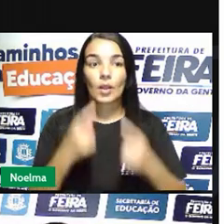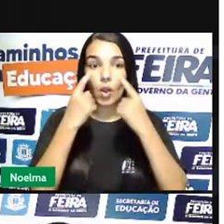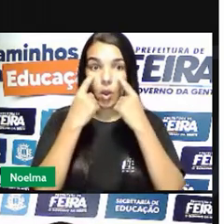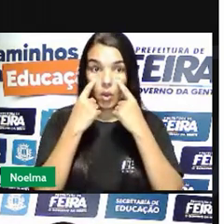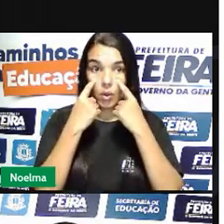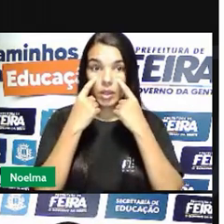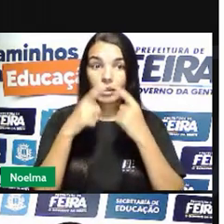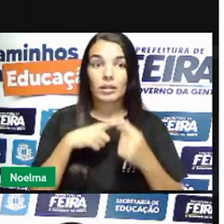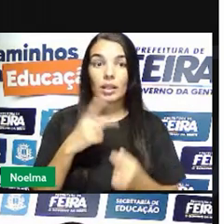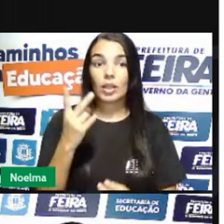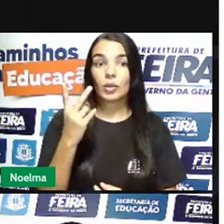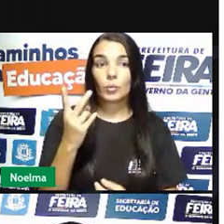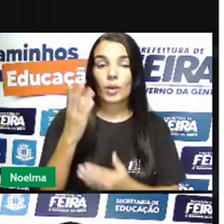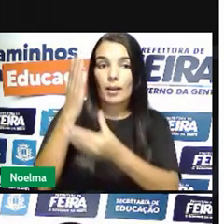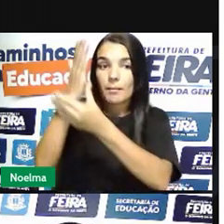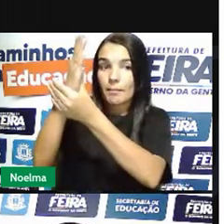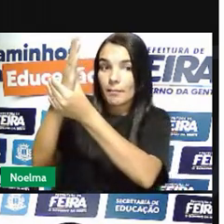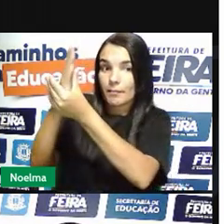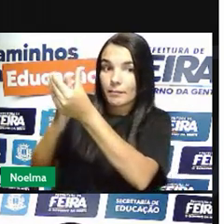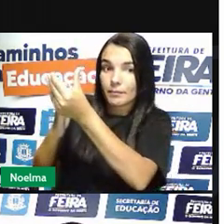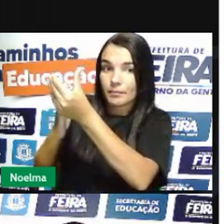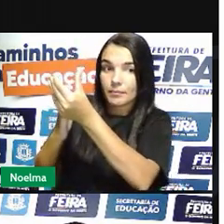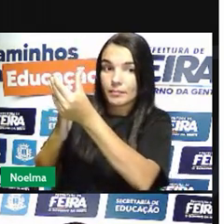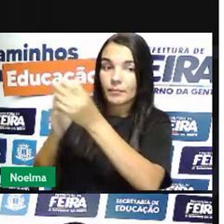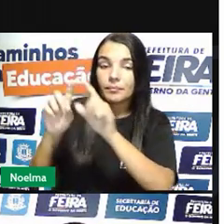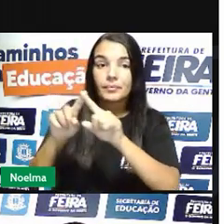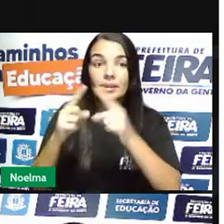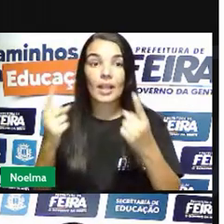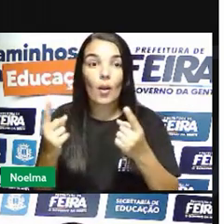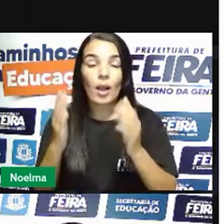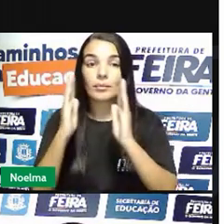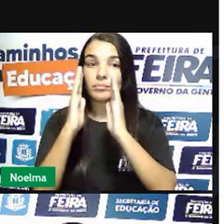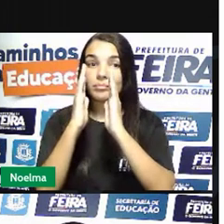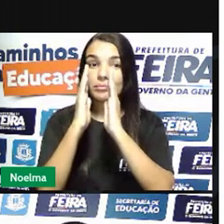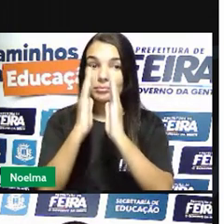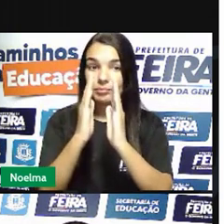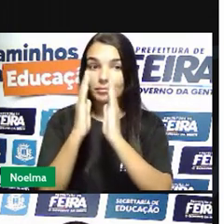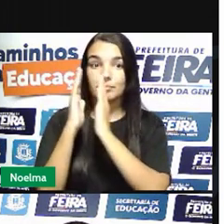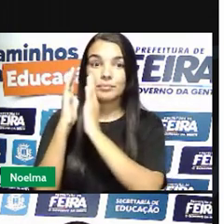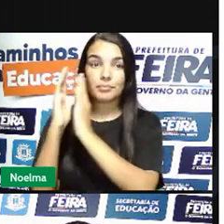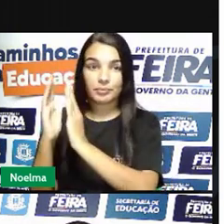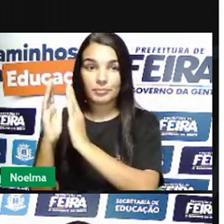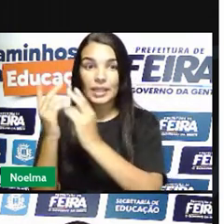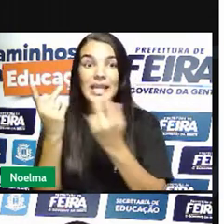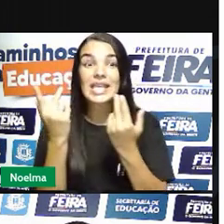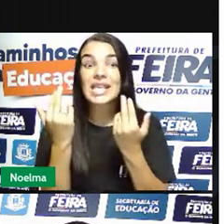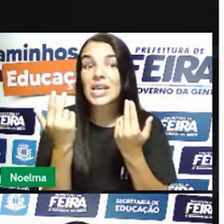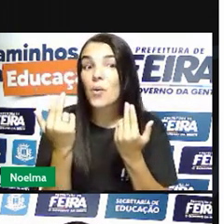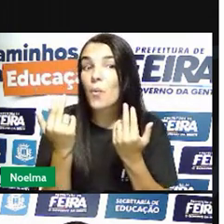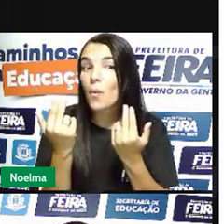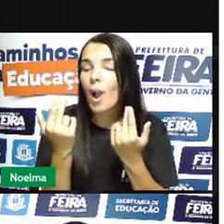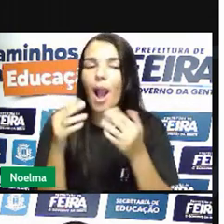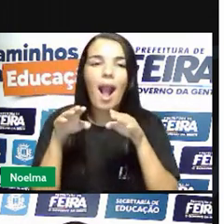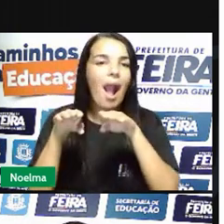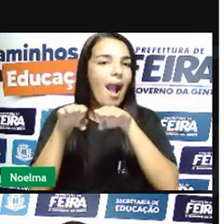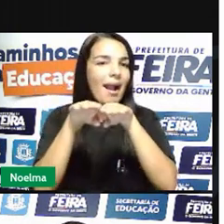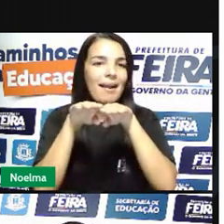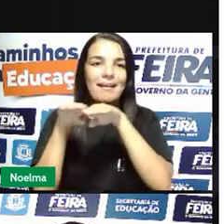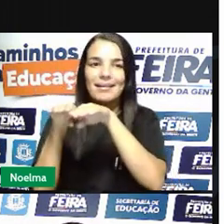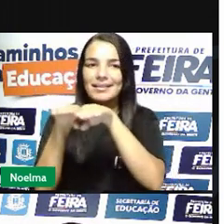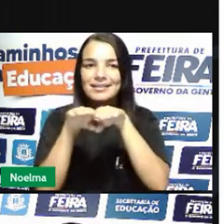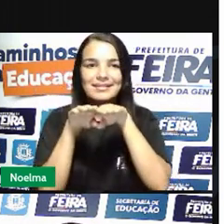e a prova dividiu a maçã em duas pás essas duas partes Elas têm que ser exatamente